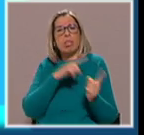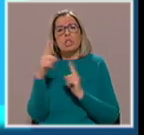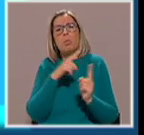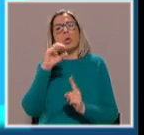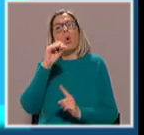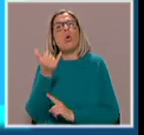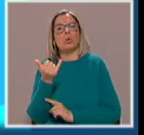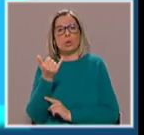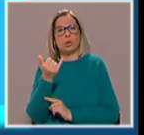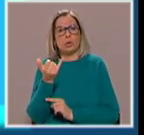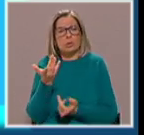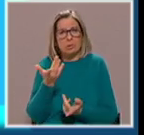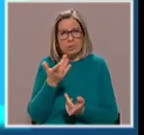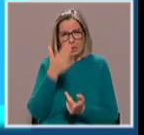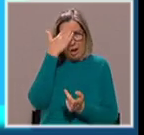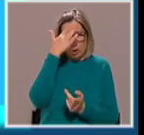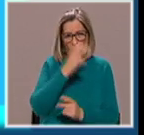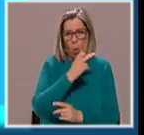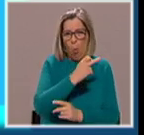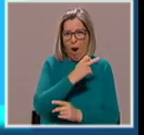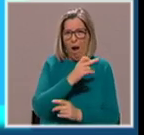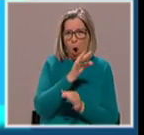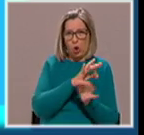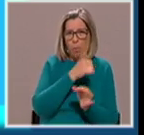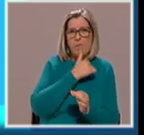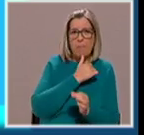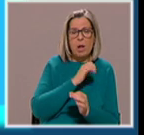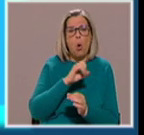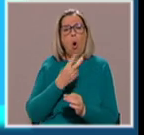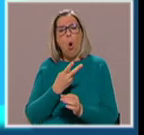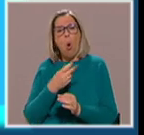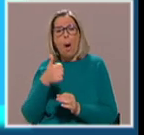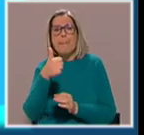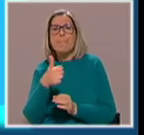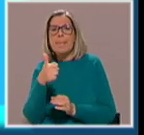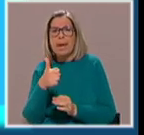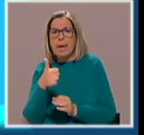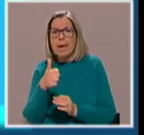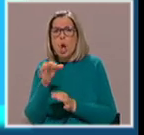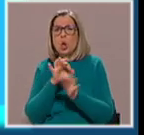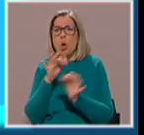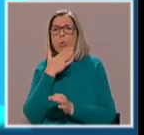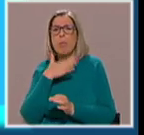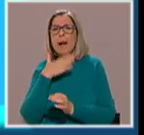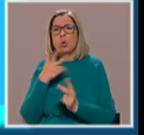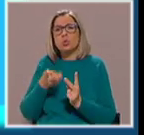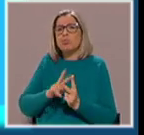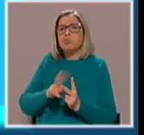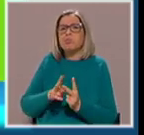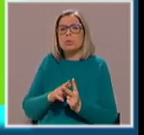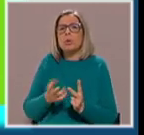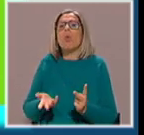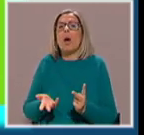oxigênio? Serão as células A, os glóbulos vermelhos, ou as células B, que são os glóbulos brancos, ou